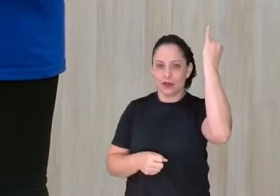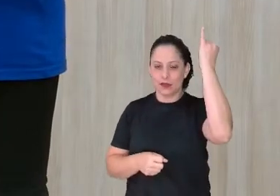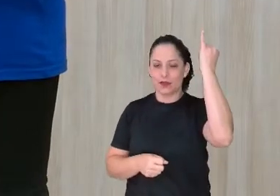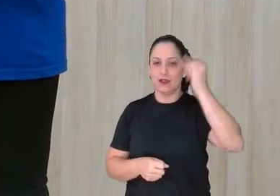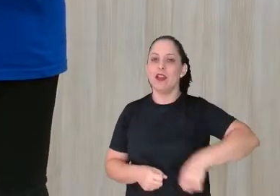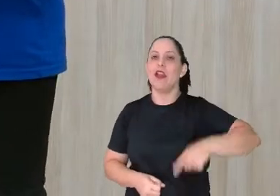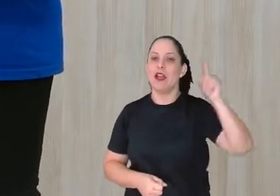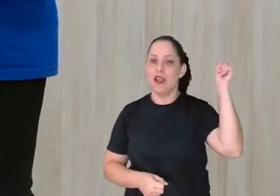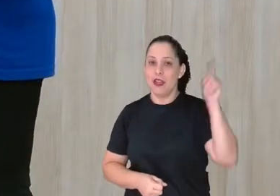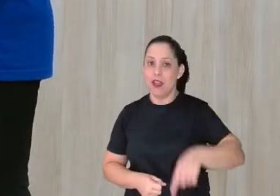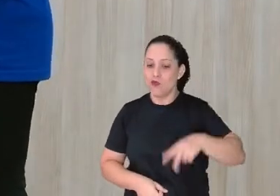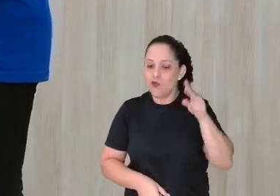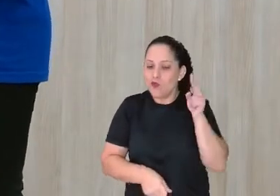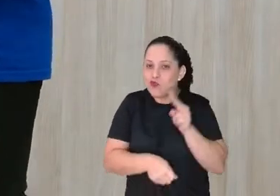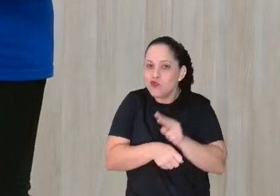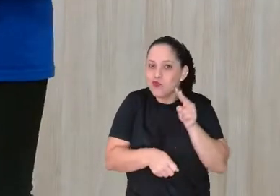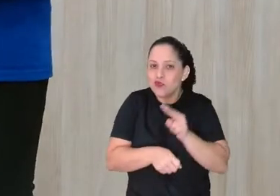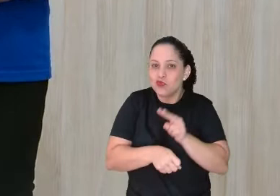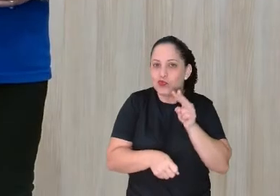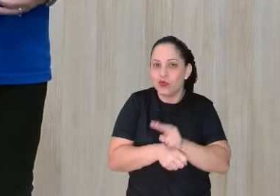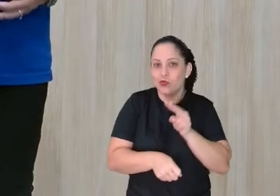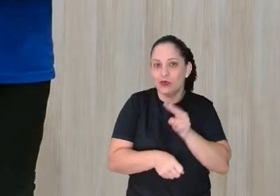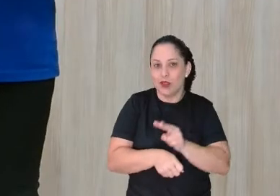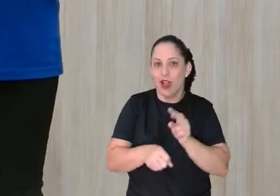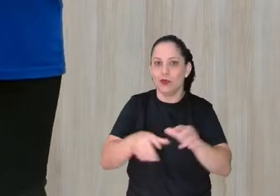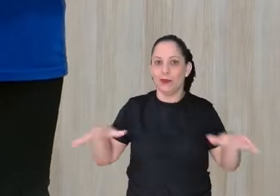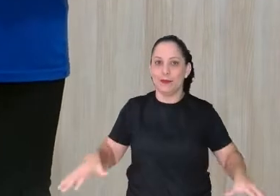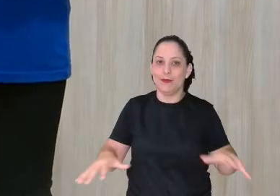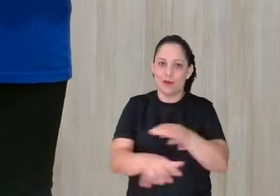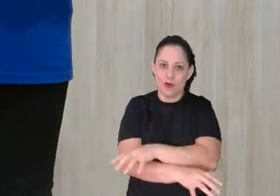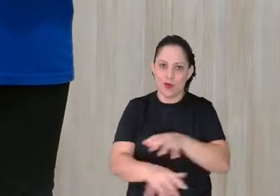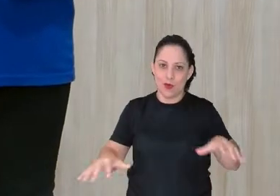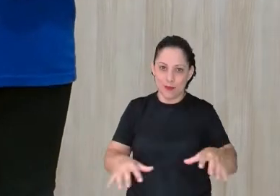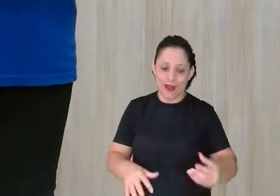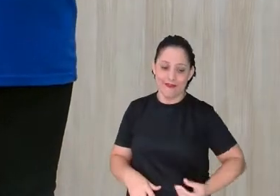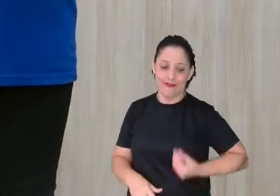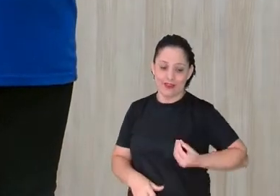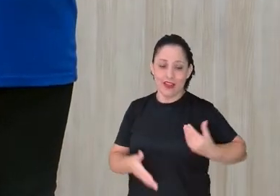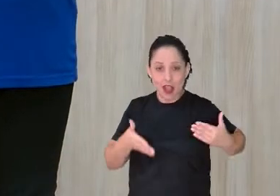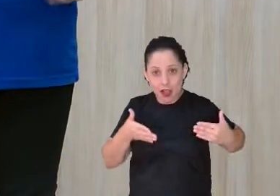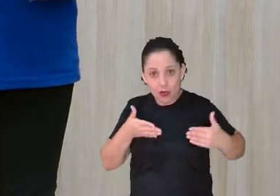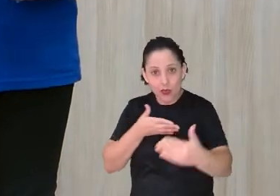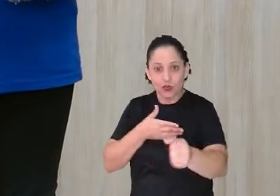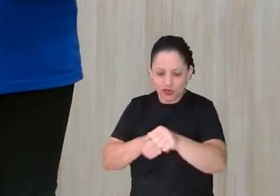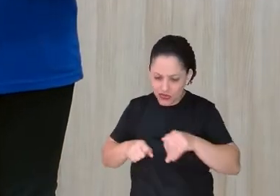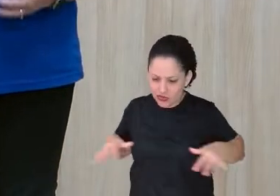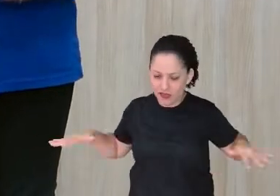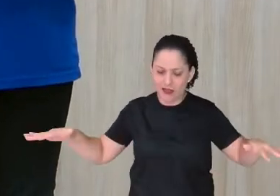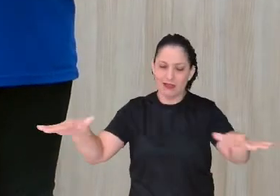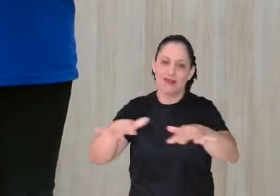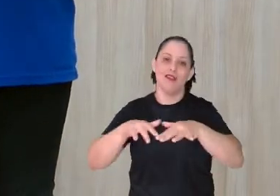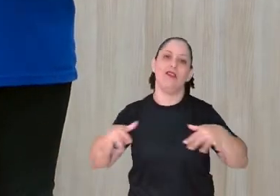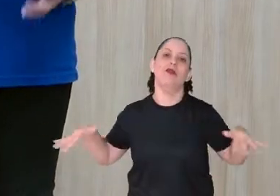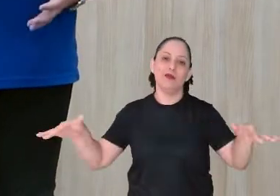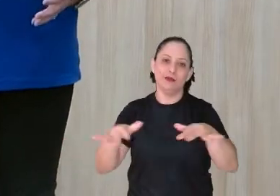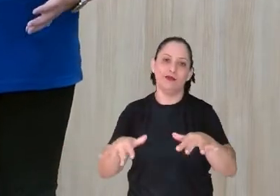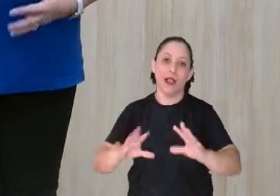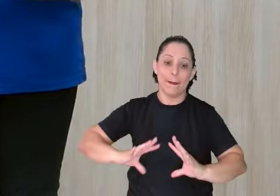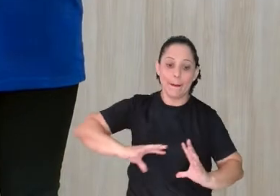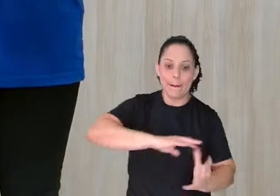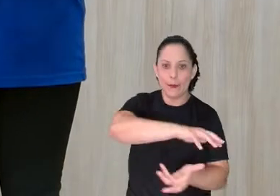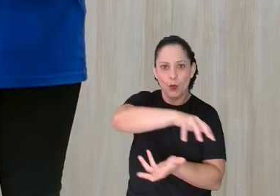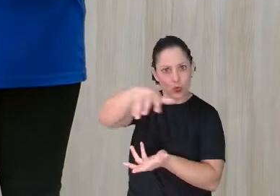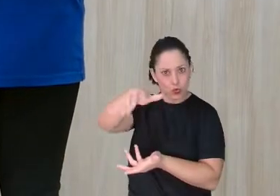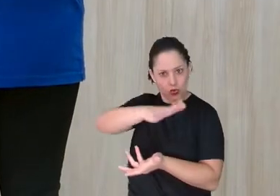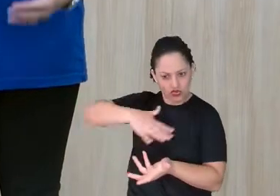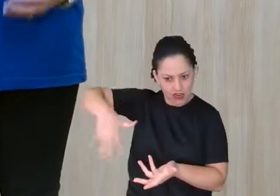importância, né, desse bioma para a vida como um todo, e a gente está falando a nível de planeta,